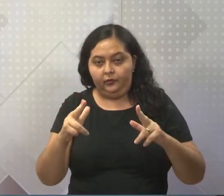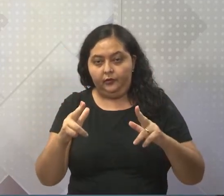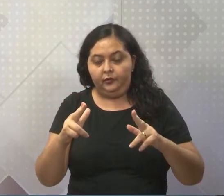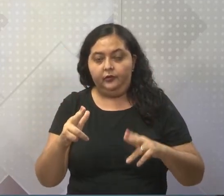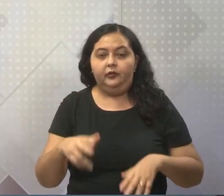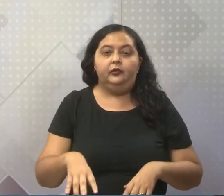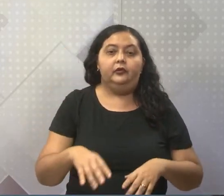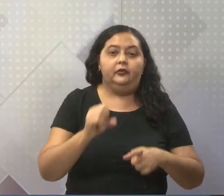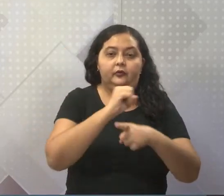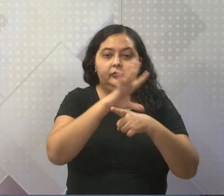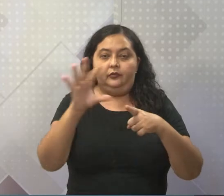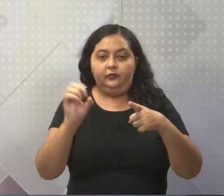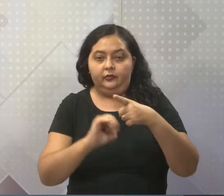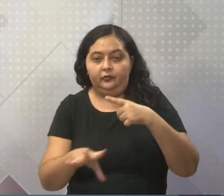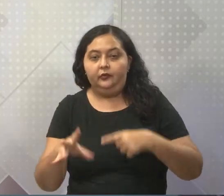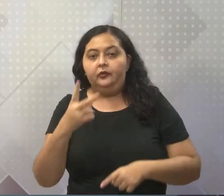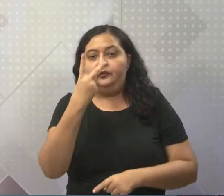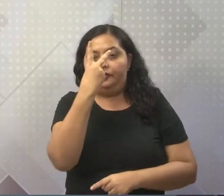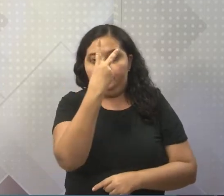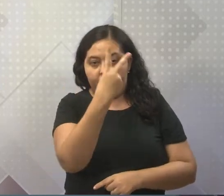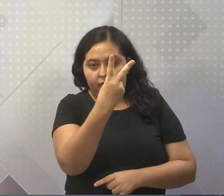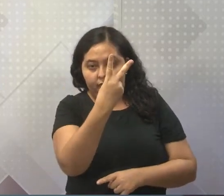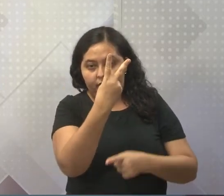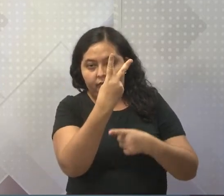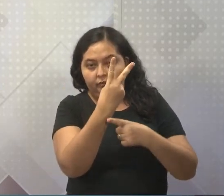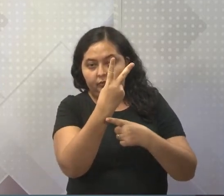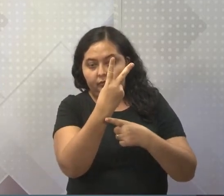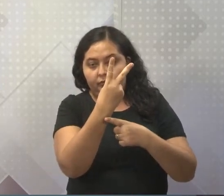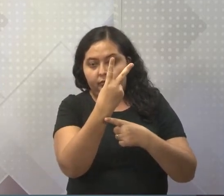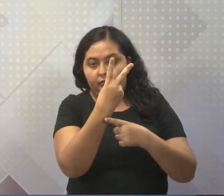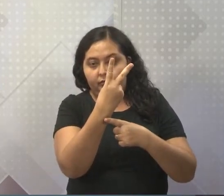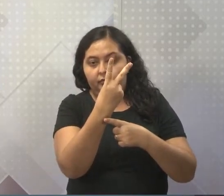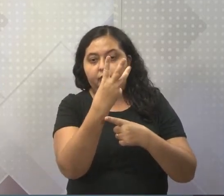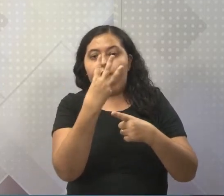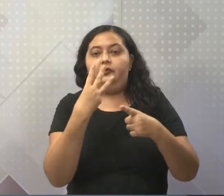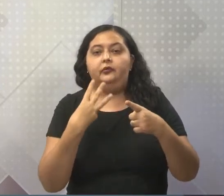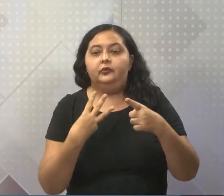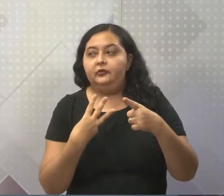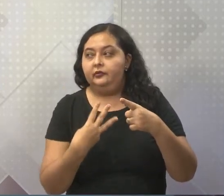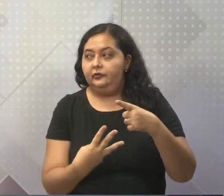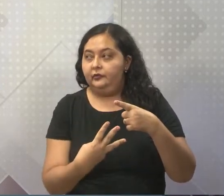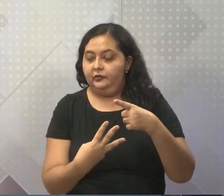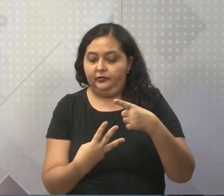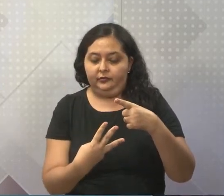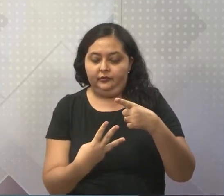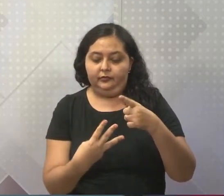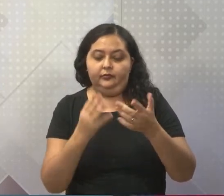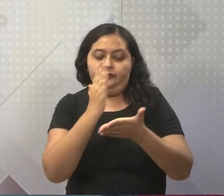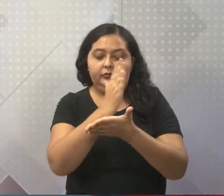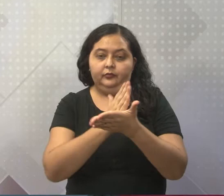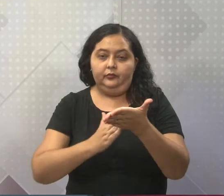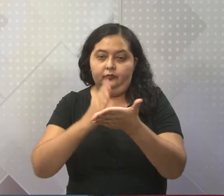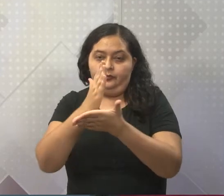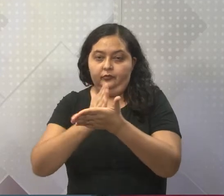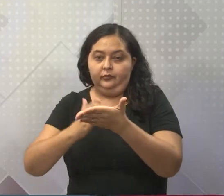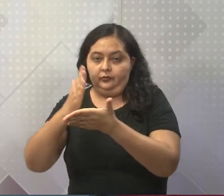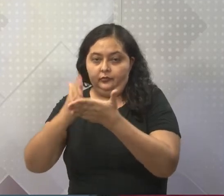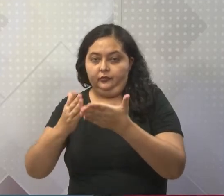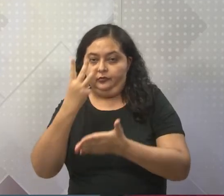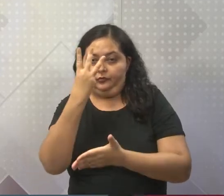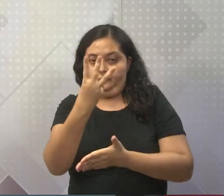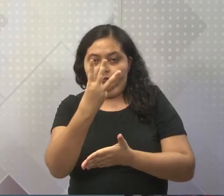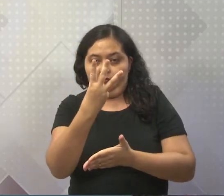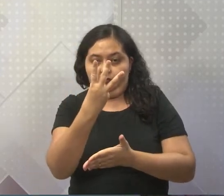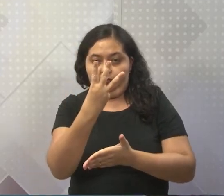seria 2, porque eu pintei duas, de 3, porque o meu retângulo foi repartido em três